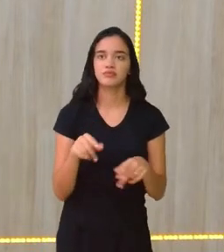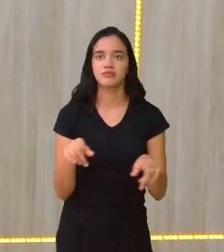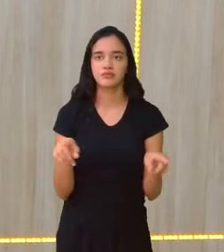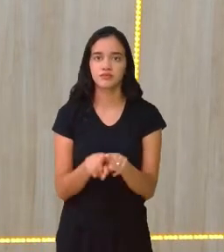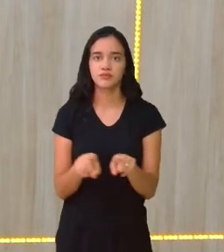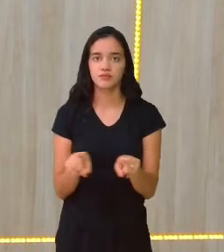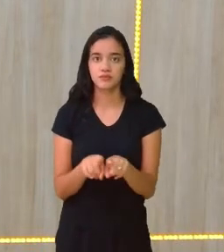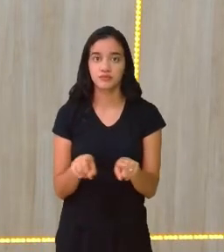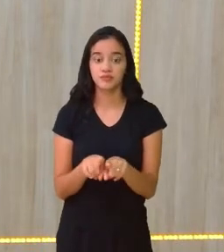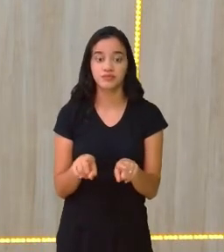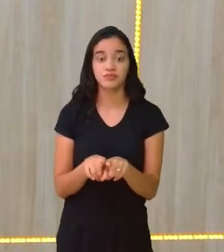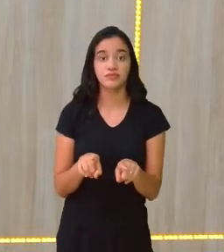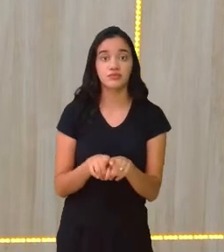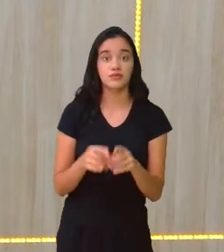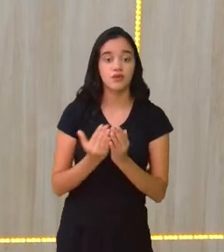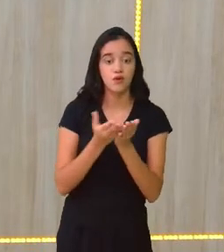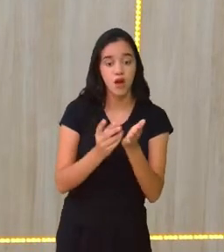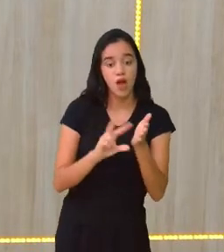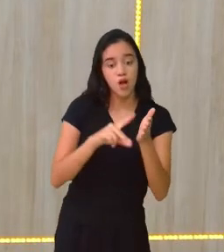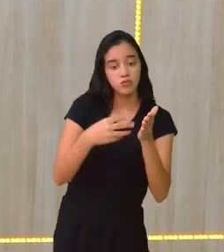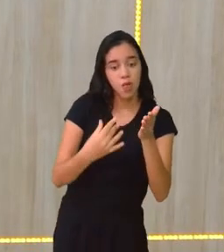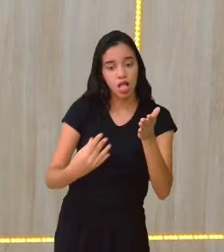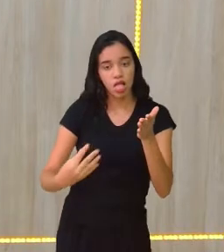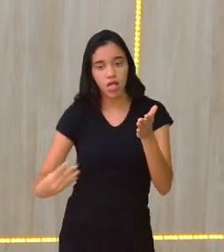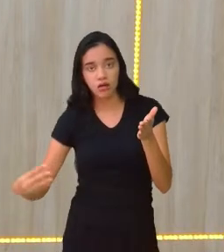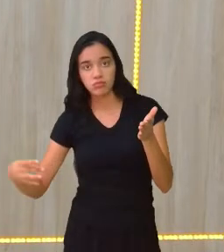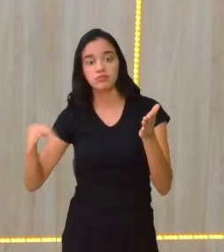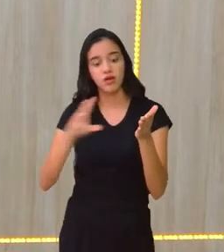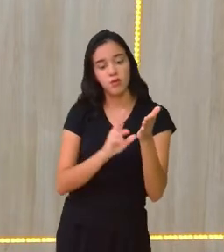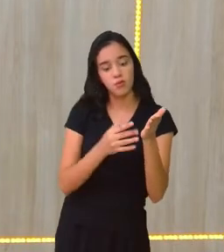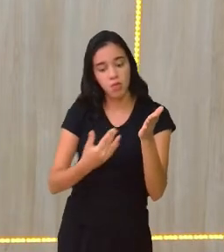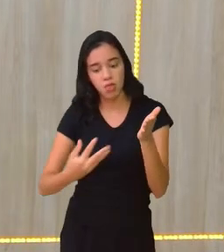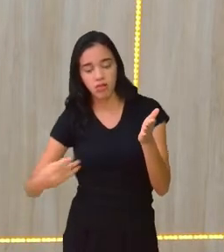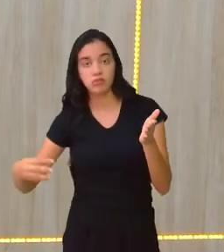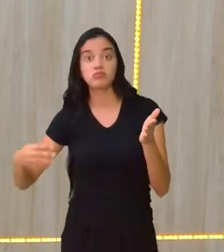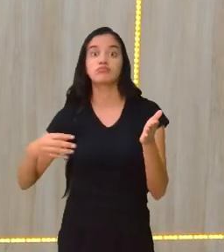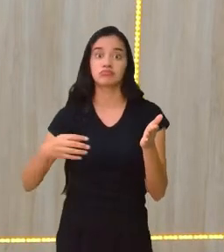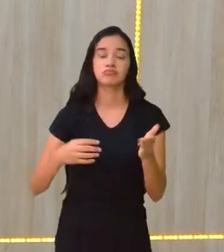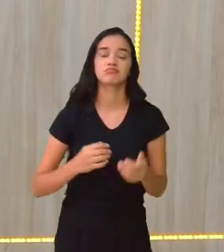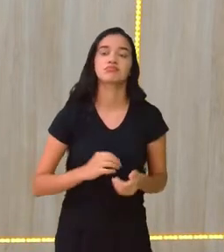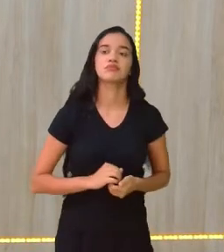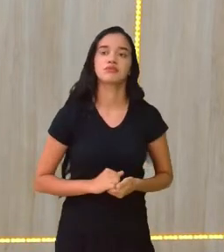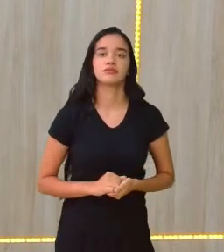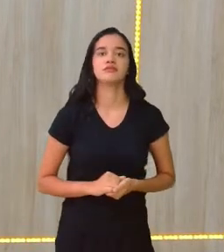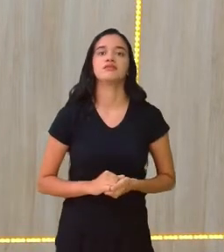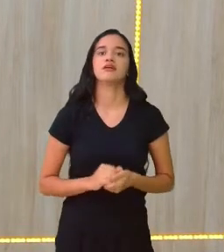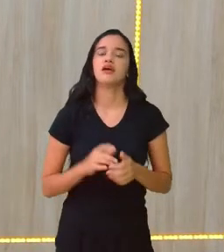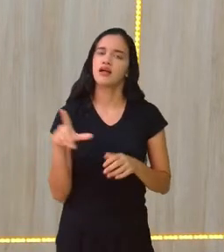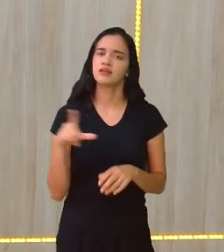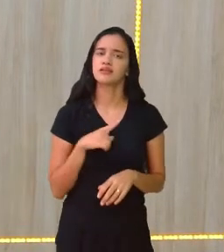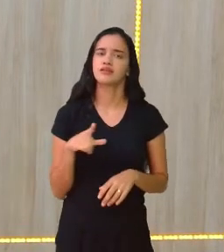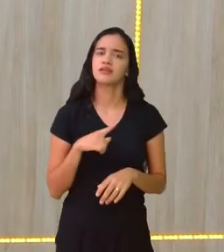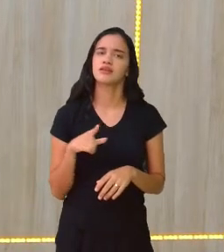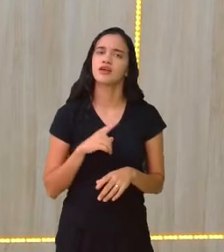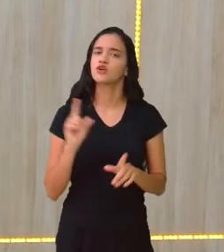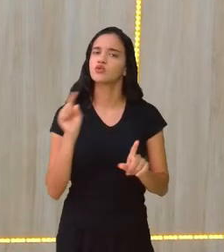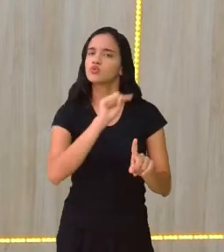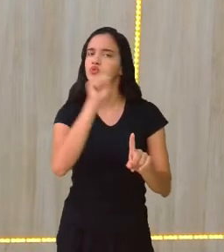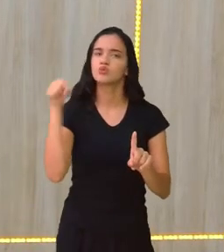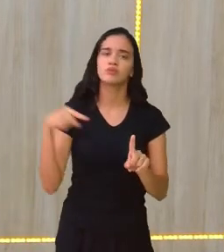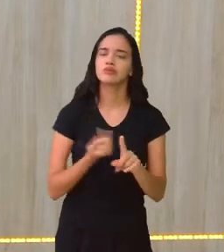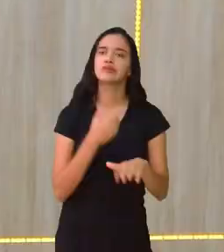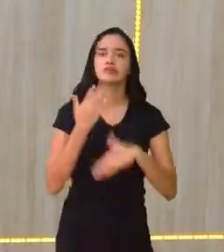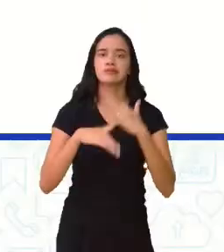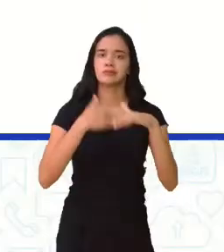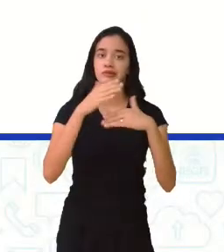a jorrar, né, petróleo e outros materiais nos oceanos, tá? E aí temos os Objetivos de